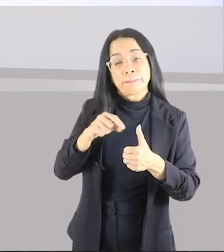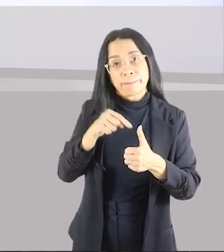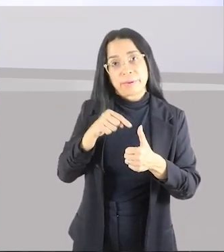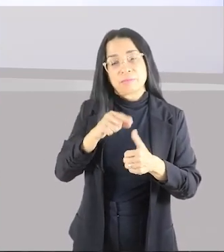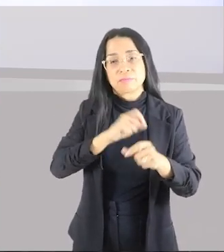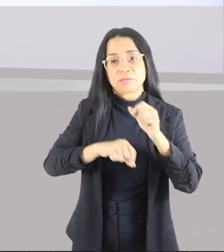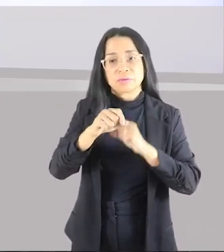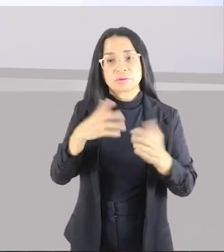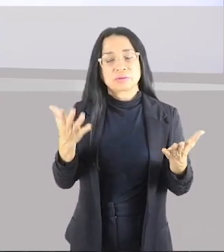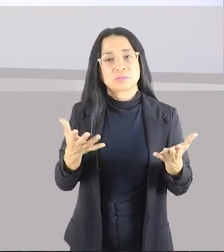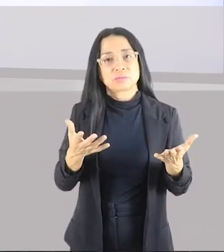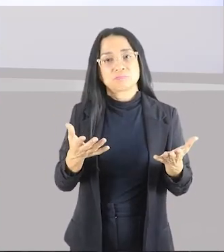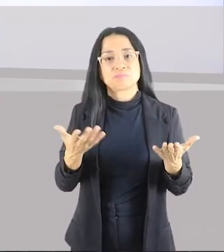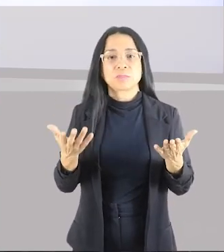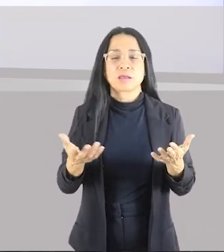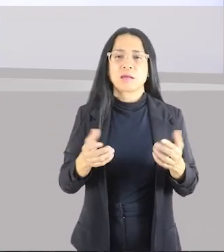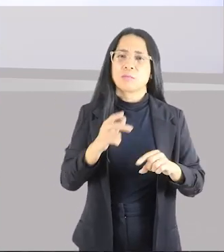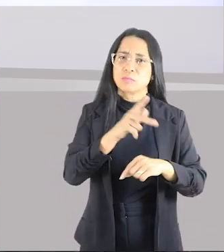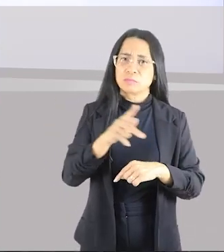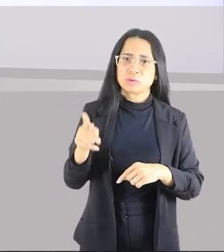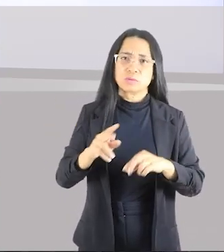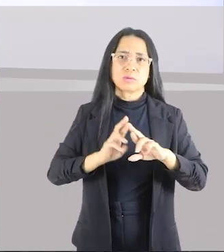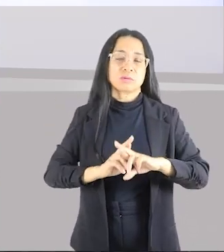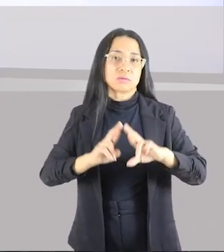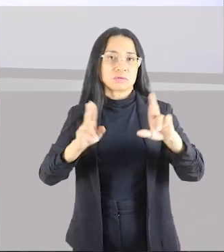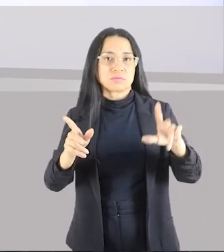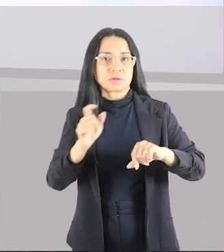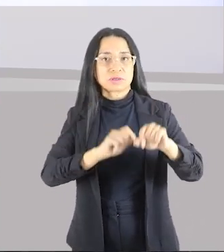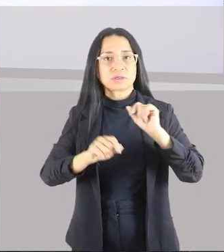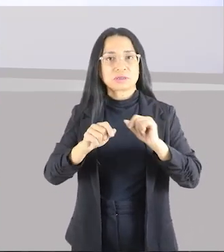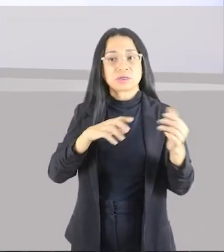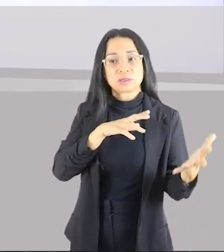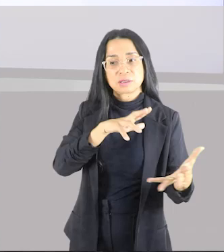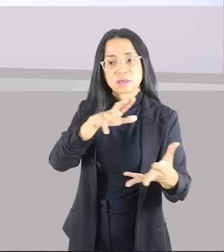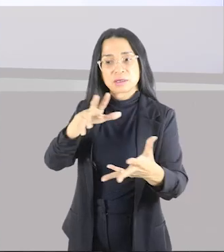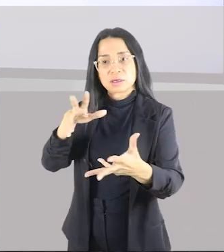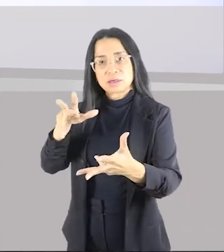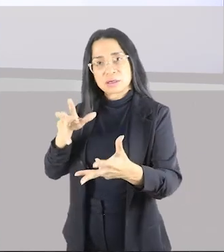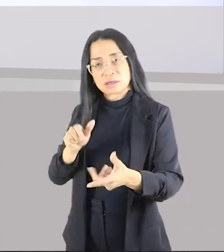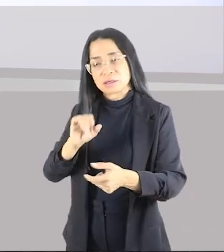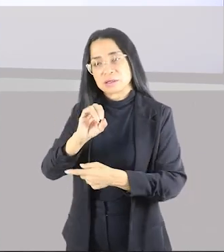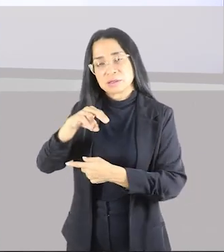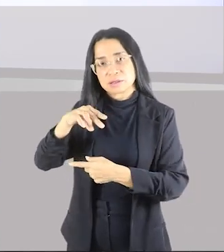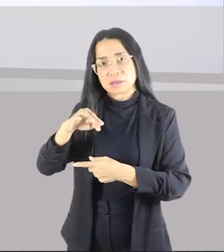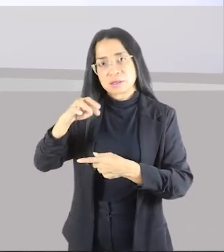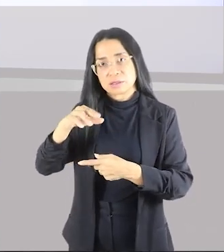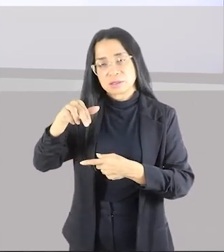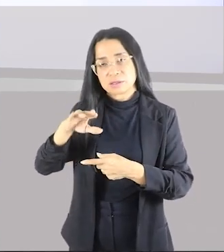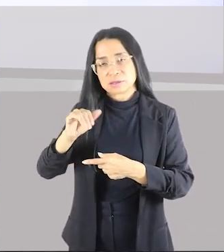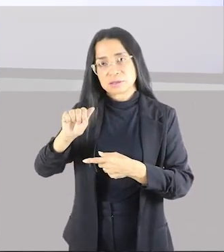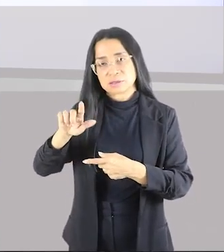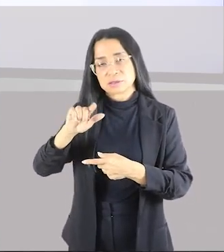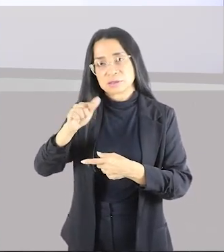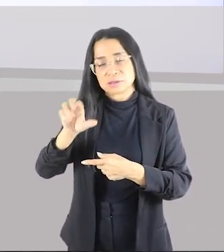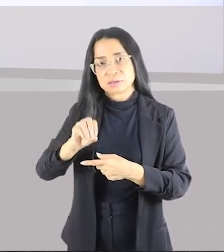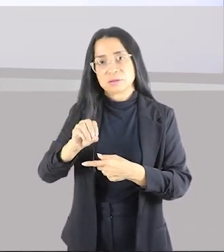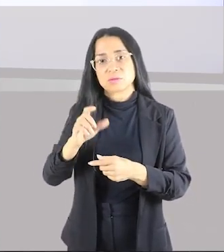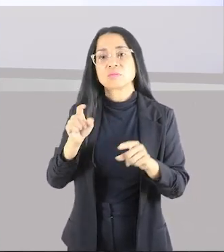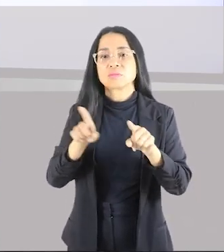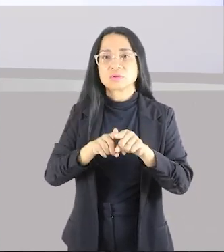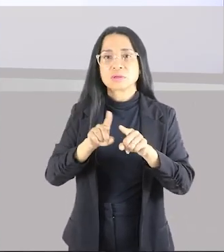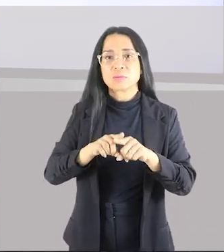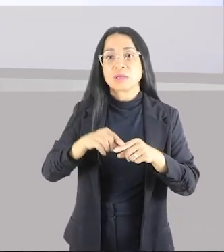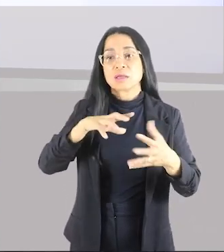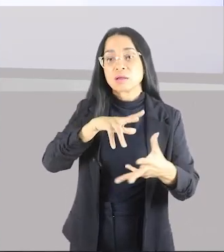é a diferença entre internacionalização e globalização? Se a globalização se refere a um aspecto qualitativo,